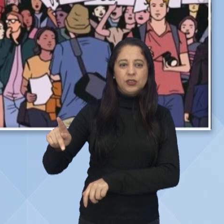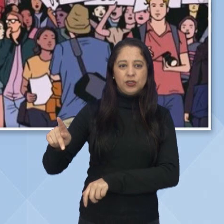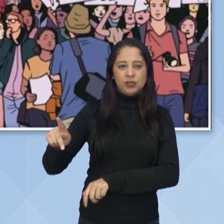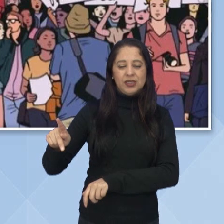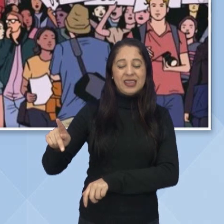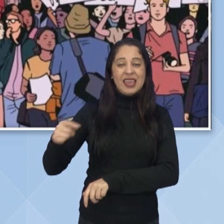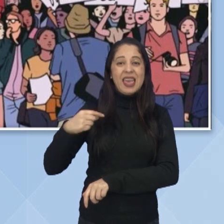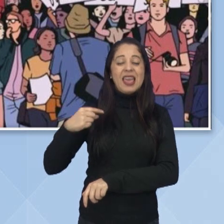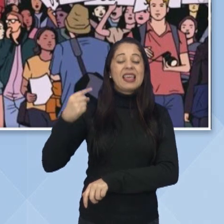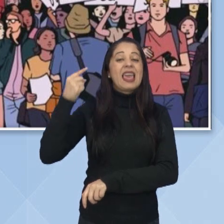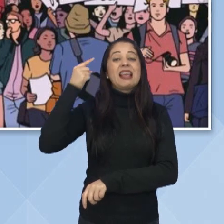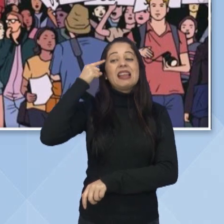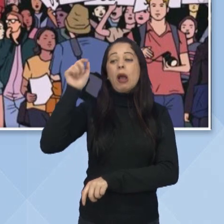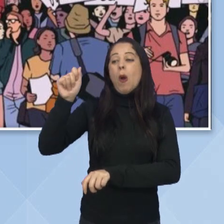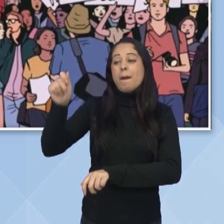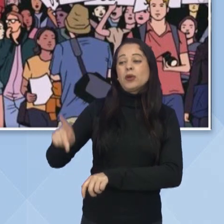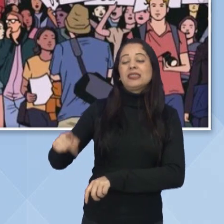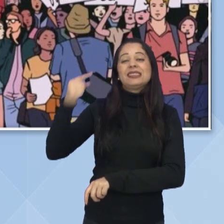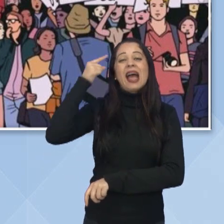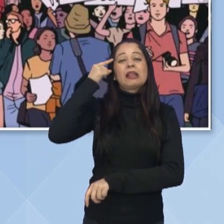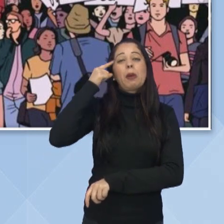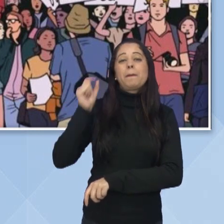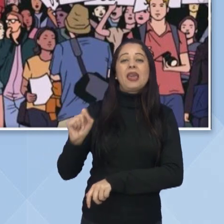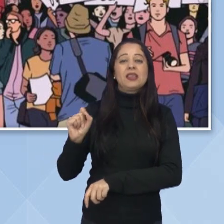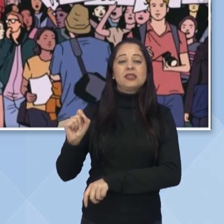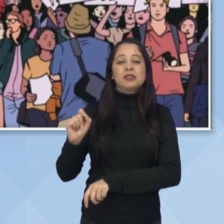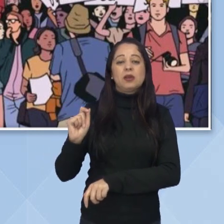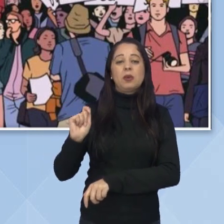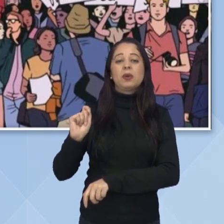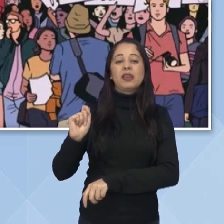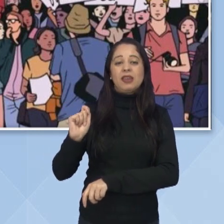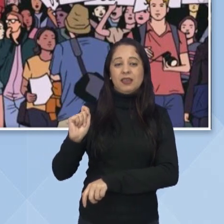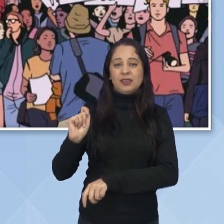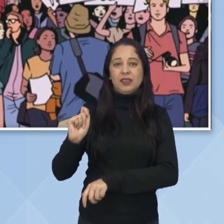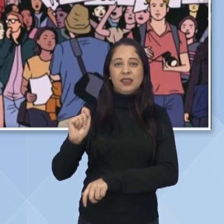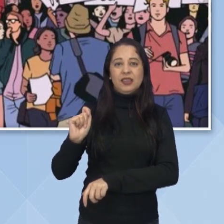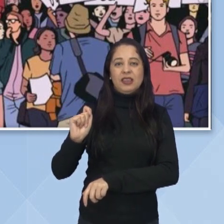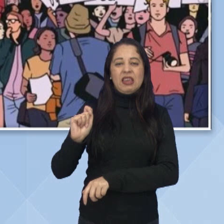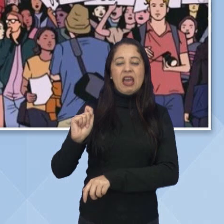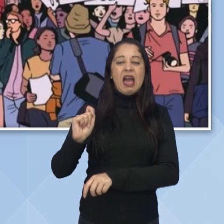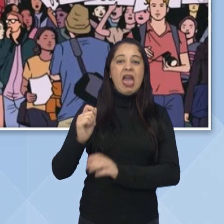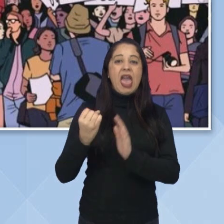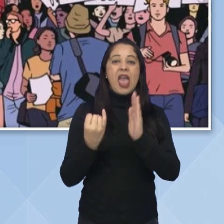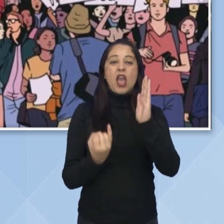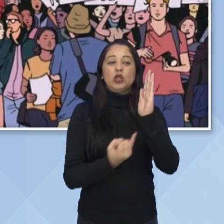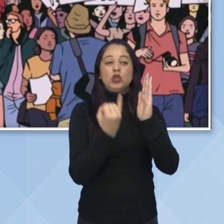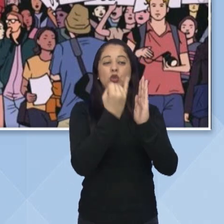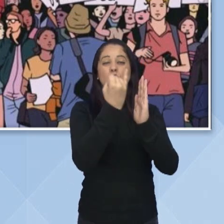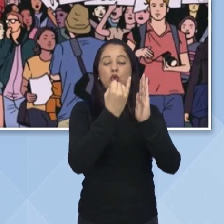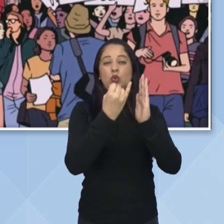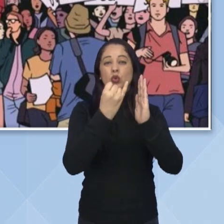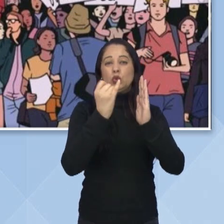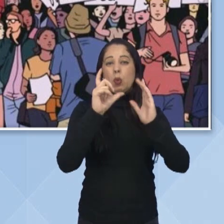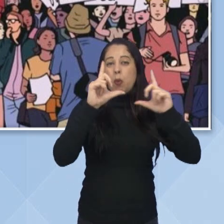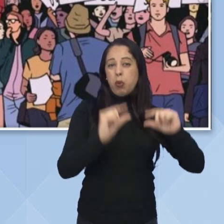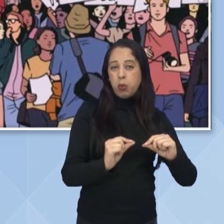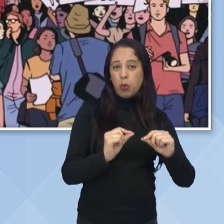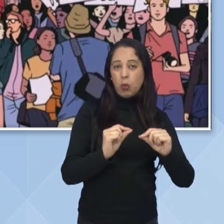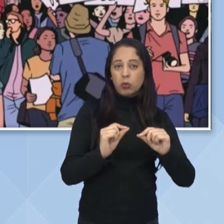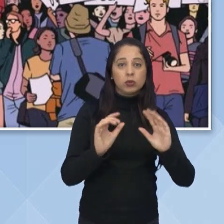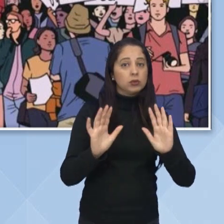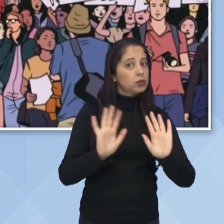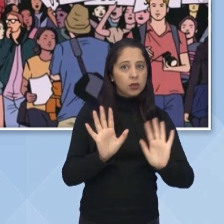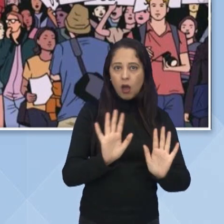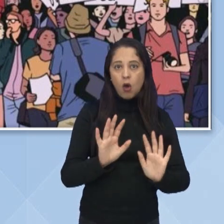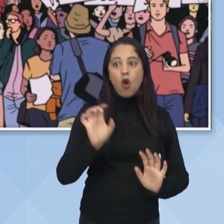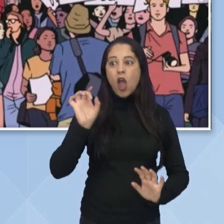isenção total e não tem, ela tem isenção só do imposto. Ela tem que pagar as taxas.